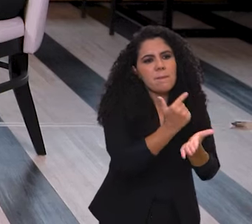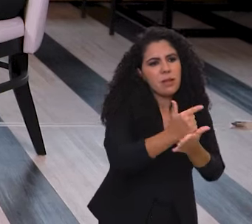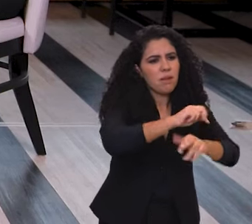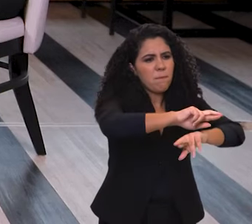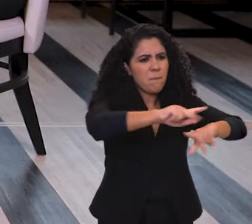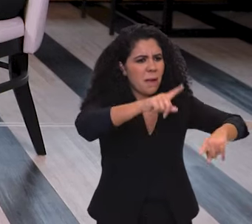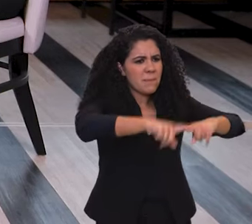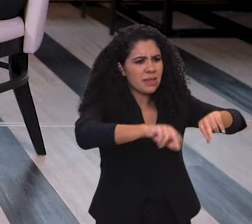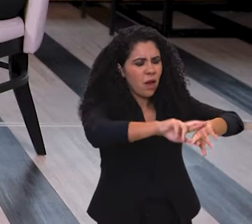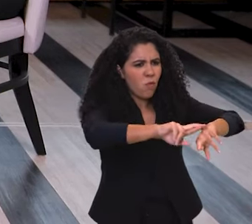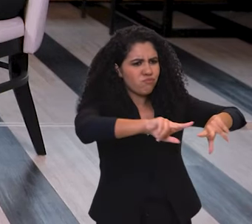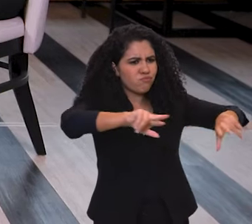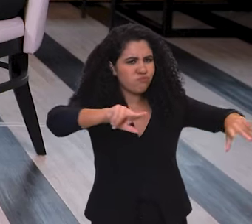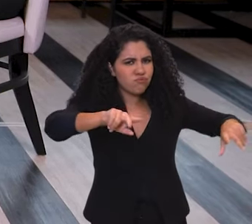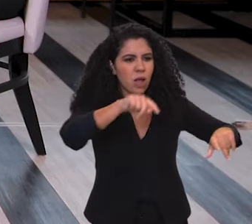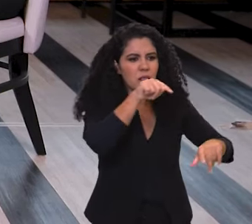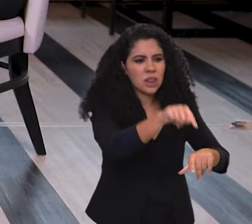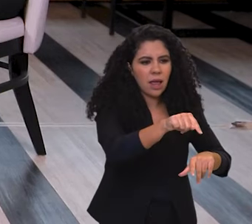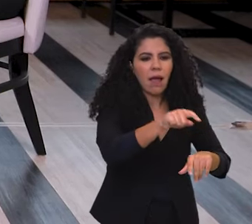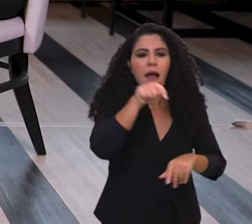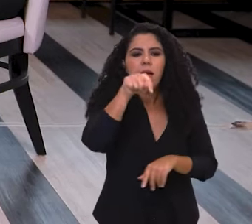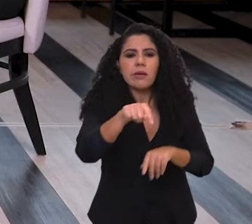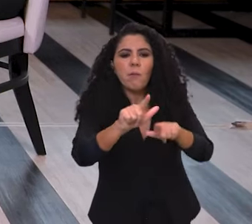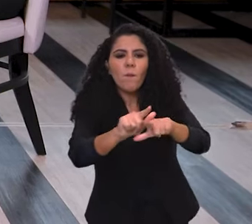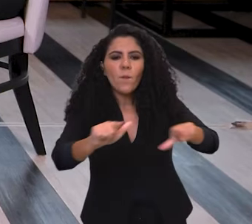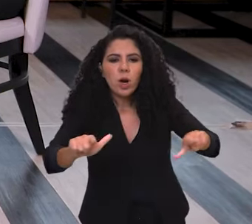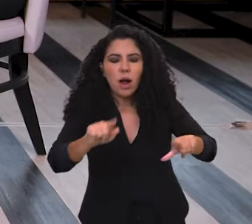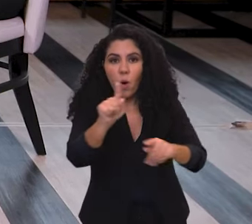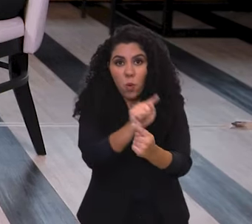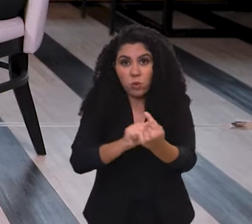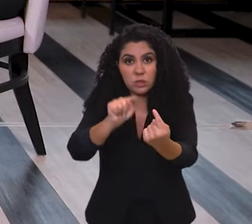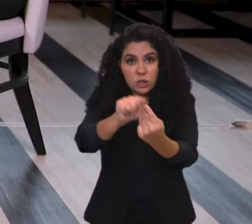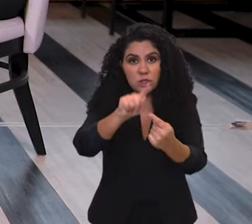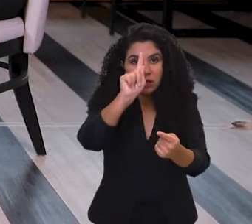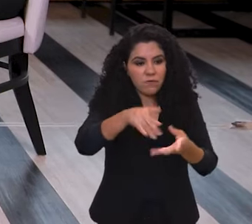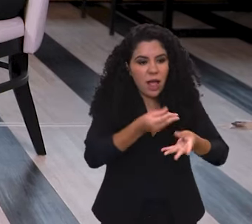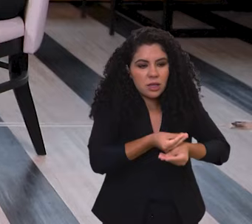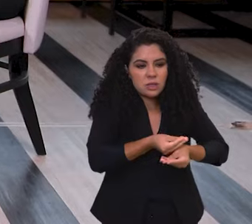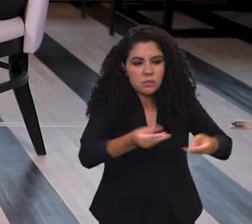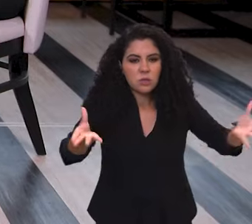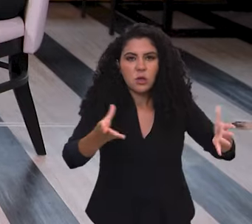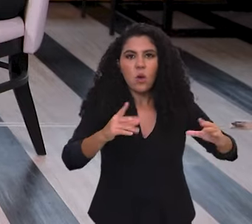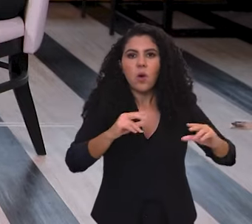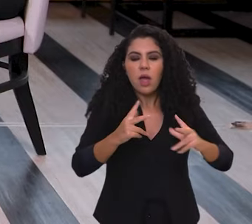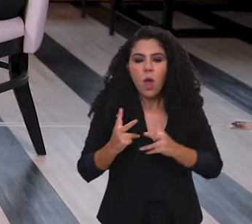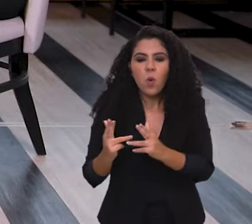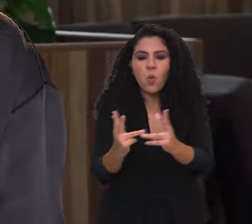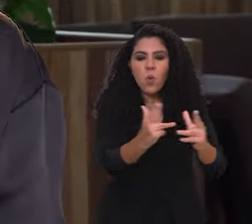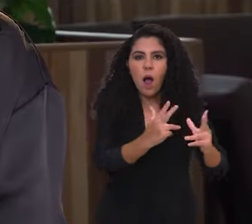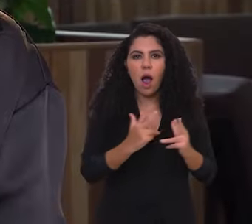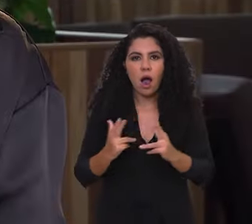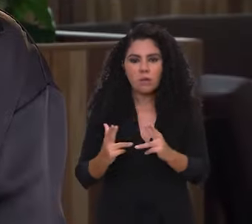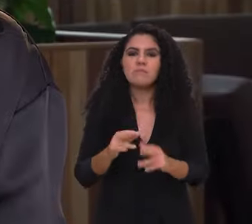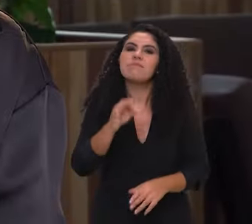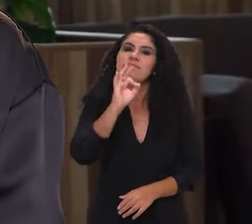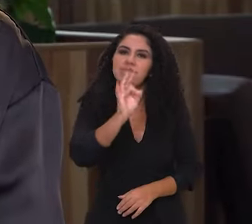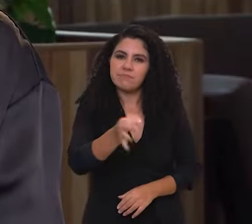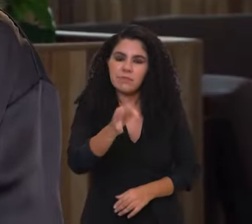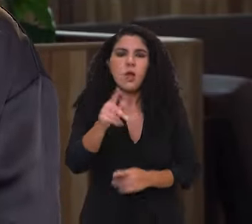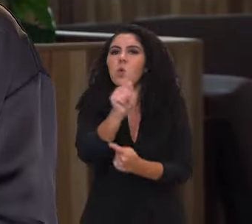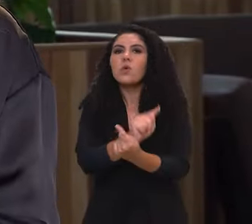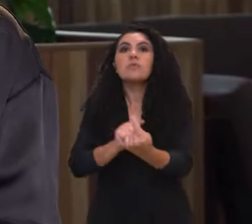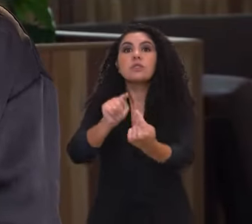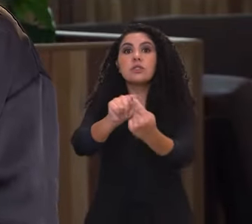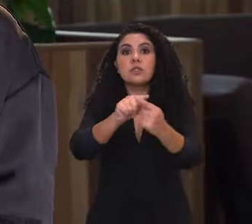nada. E a ideia de vocês é distribuir bem esse material para que todo mundo se desenvolva e aprenda igual. Seria isso? Exatamente. Qual é a ideia da política? É a